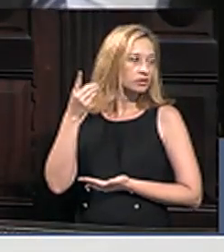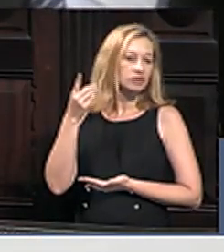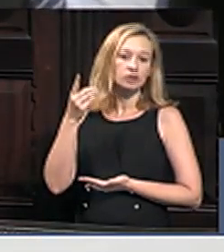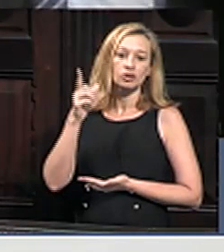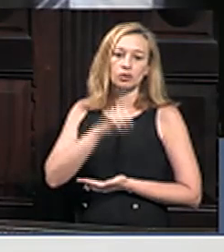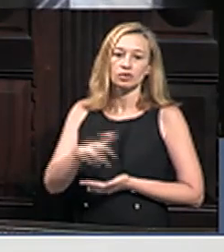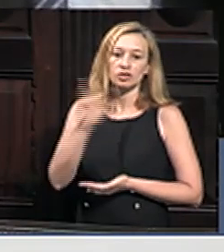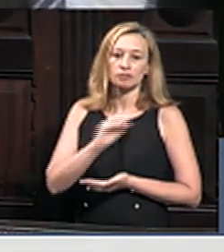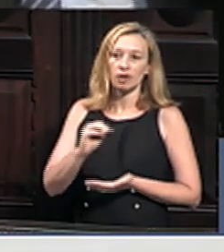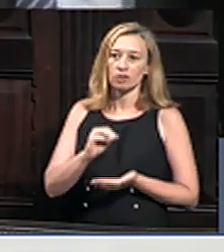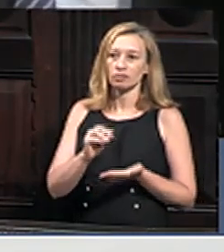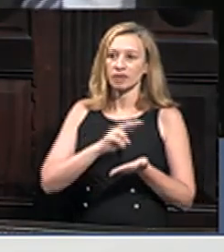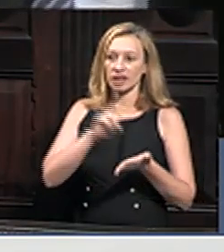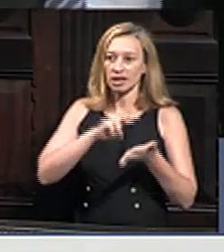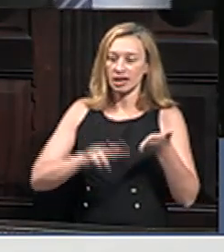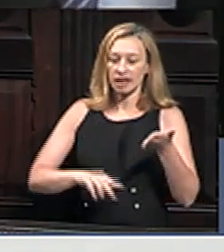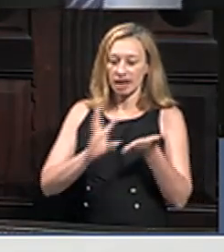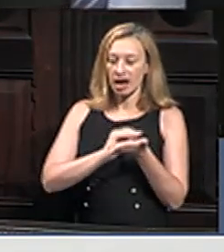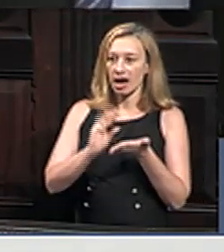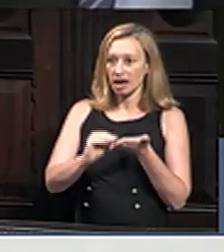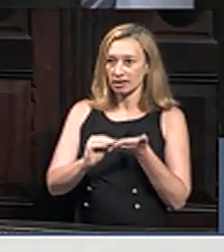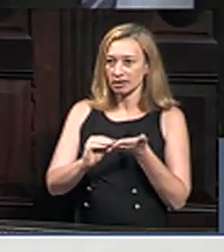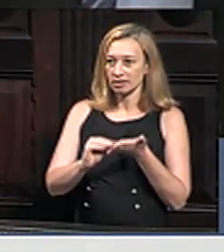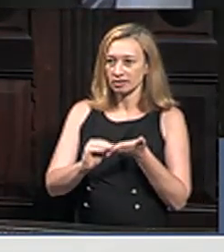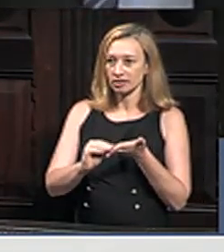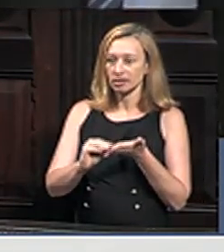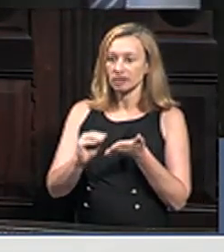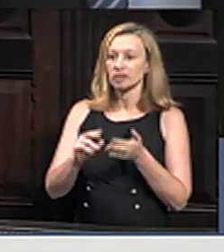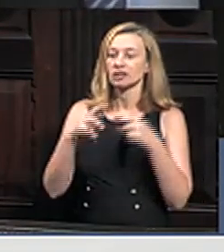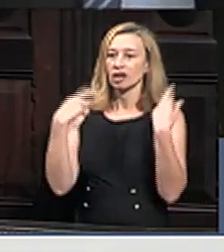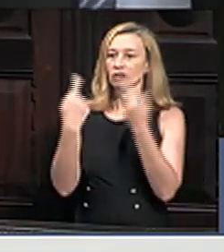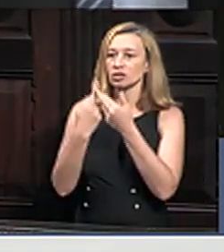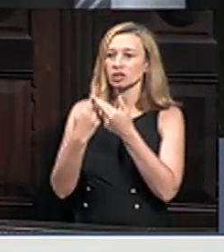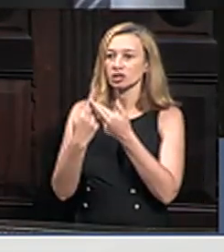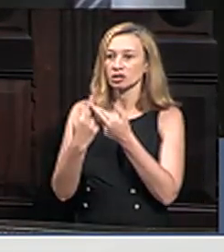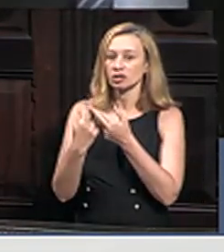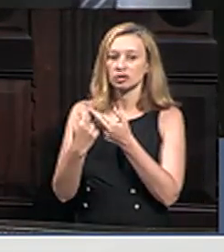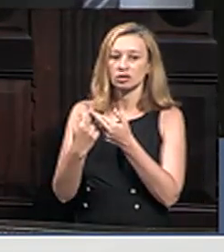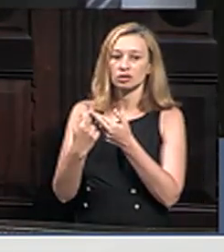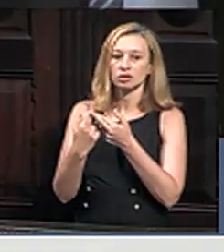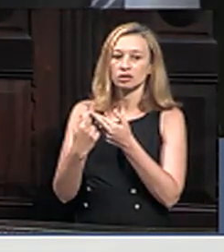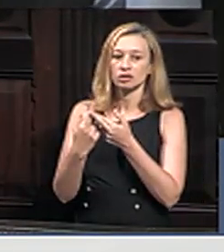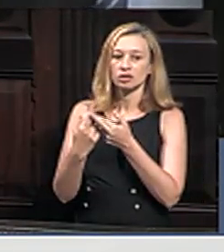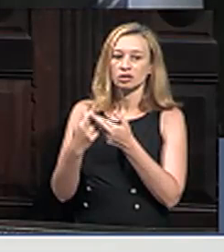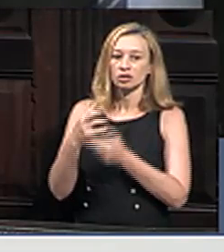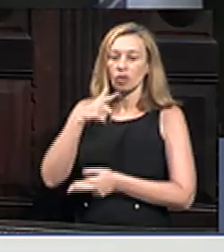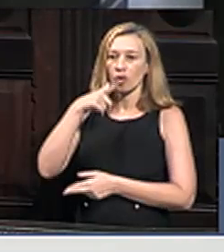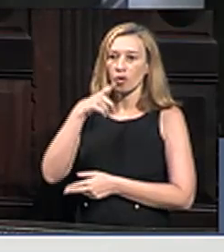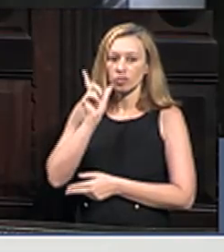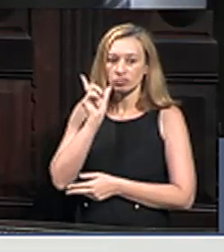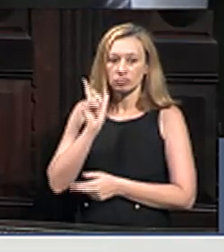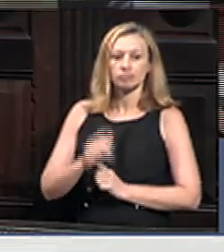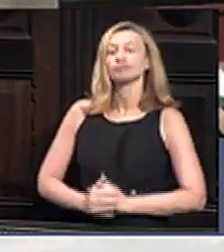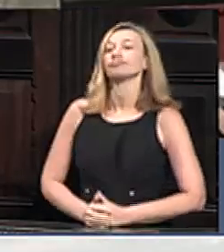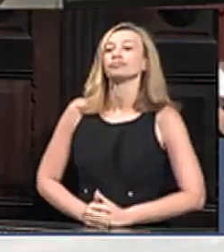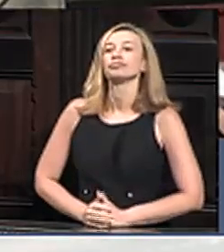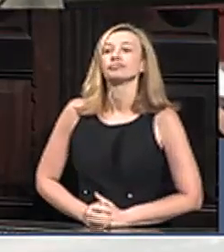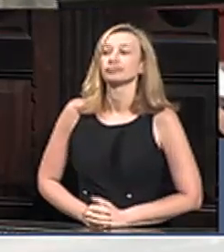Luiz Paulo para fazer a leitura da ata da sessão anterior.